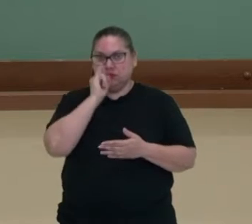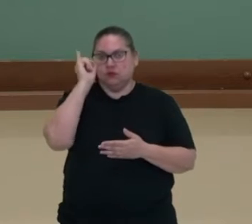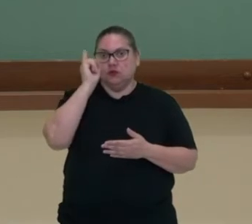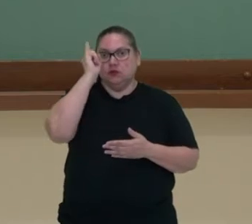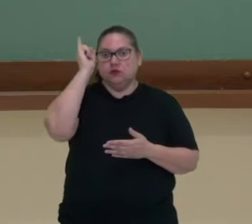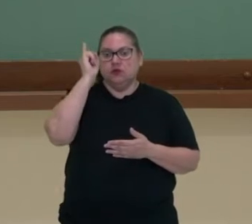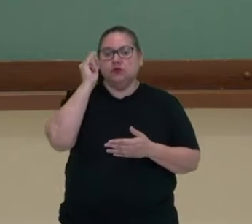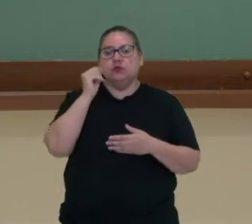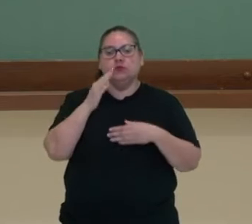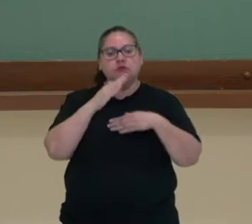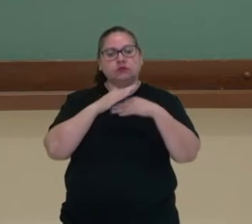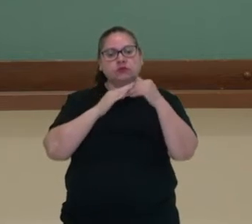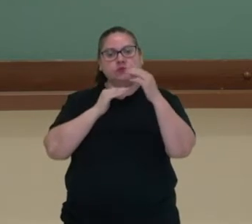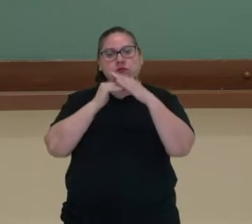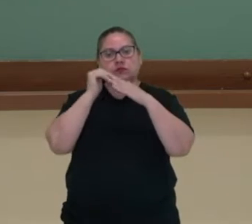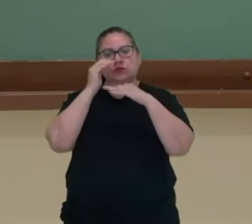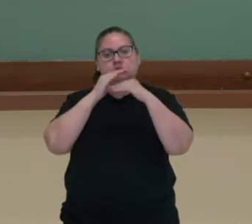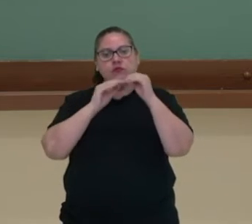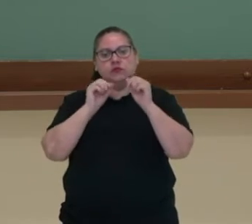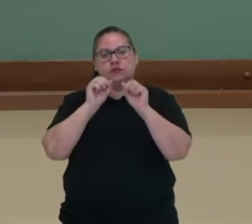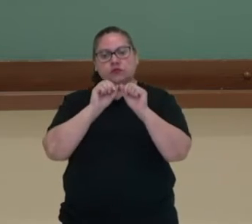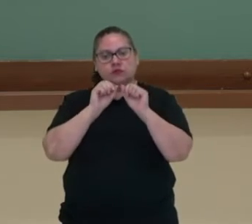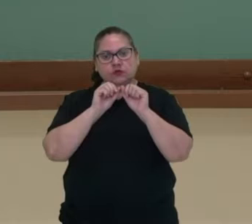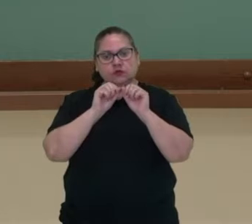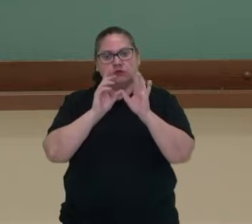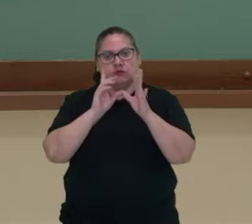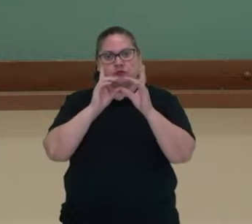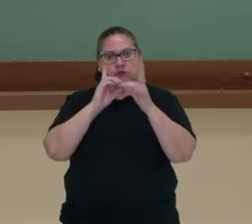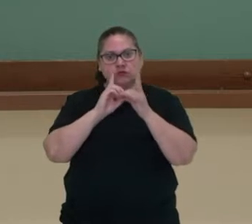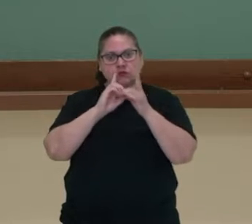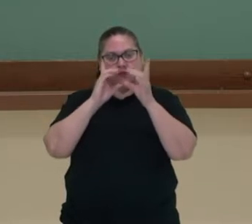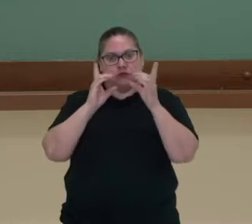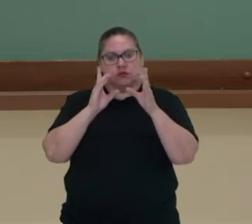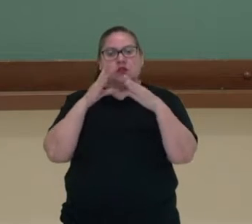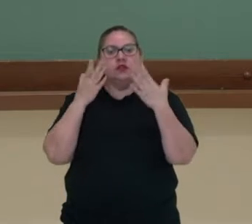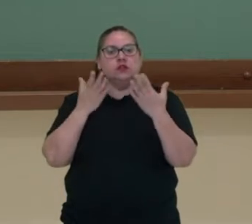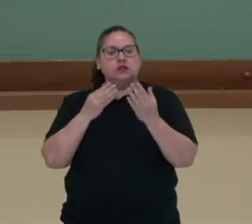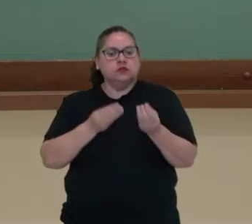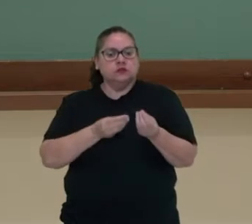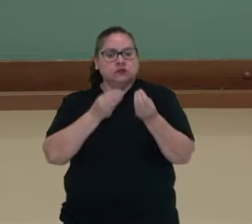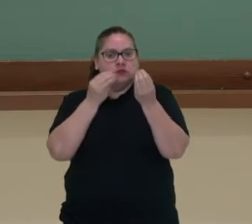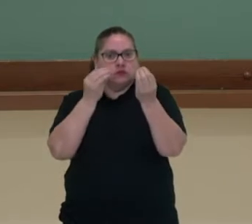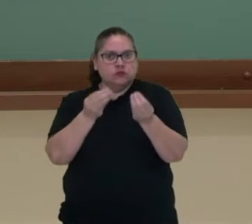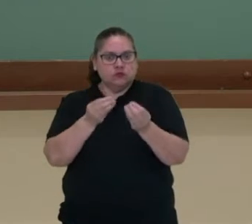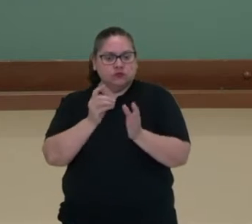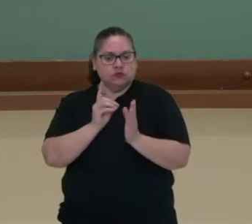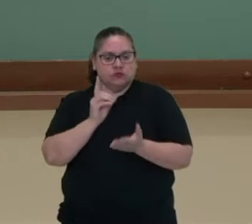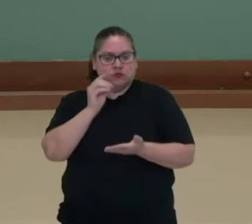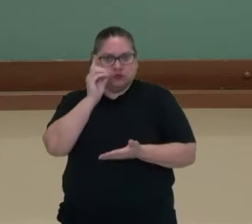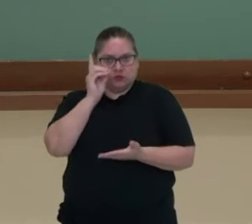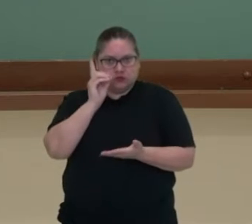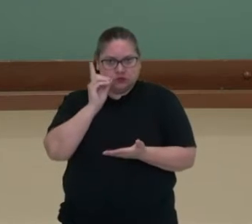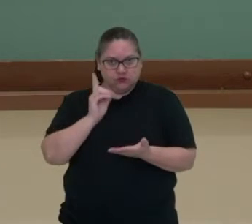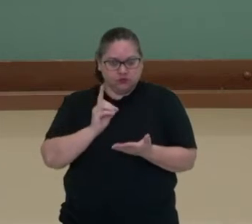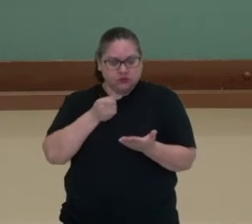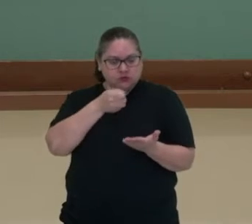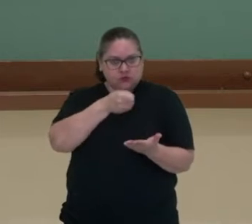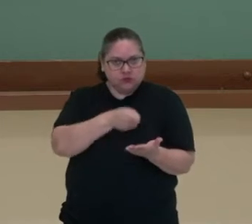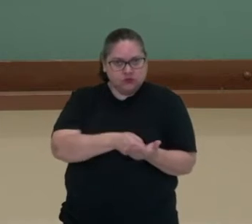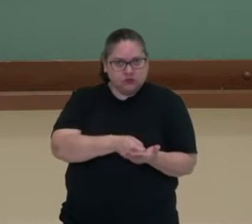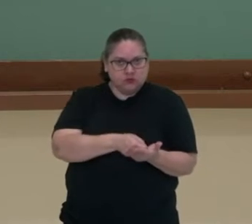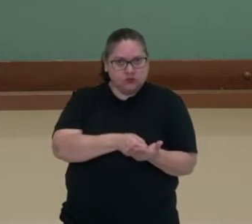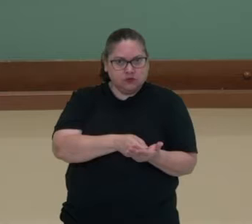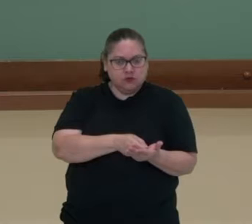importantes, construídos de forma democrática, em que traz os nossos direitos e os nossos